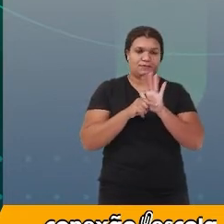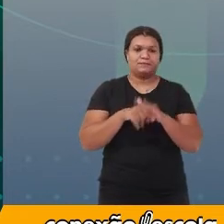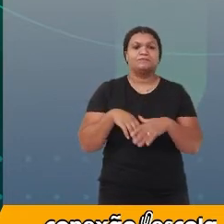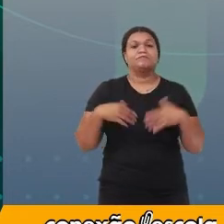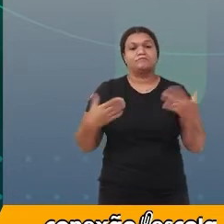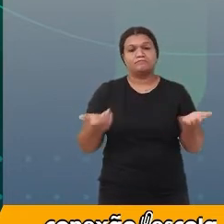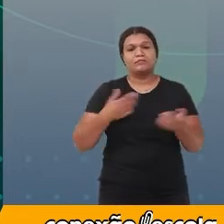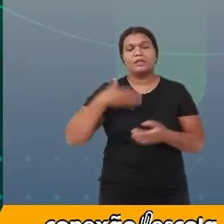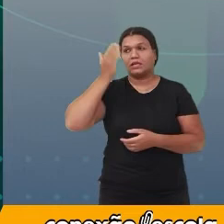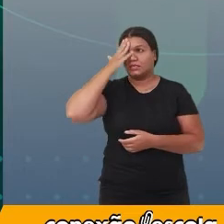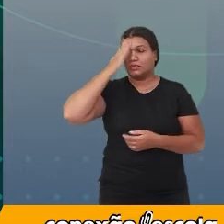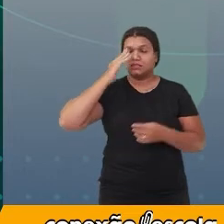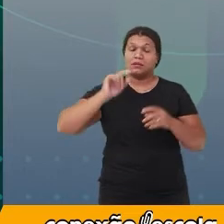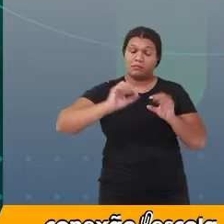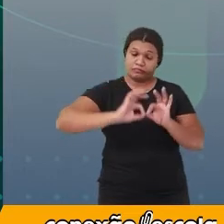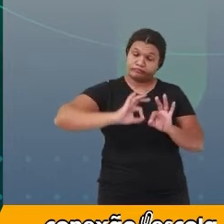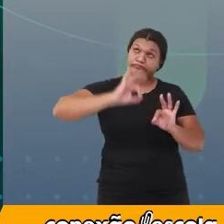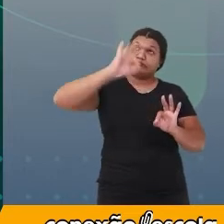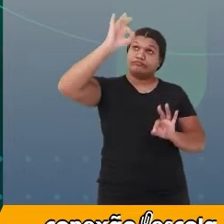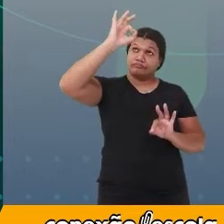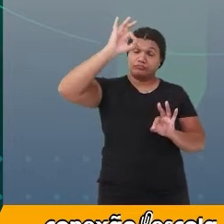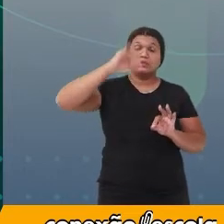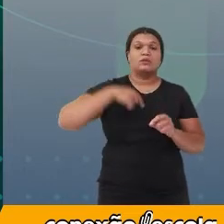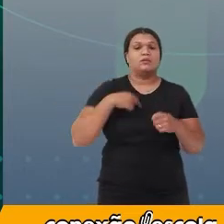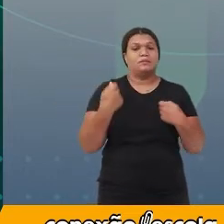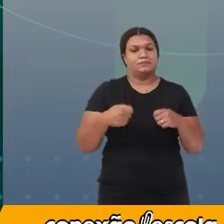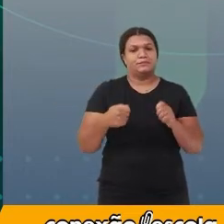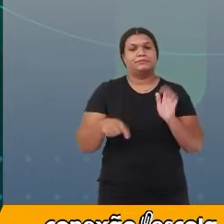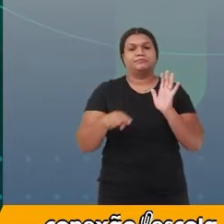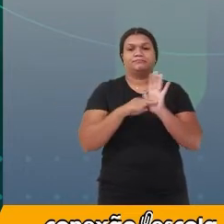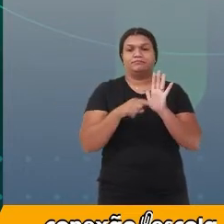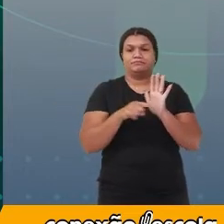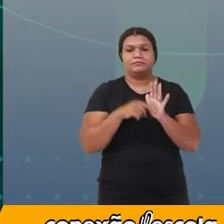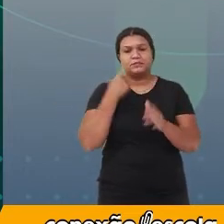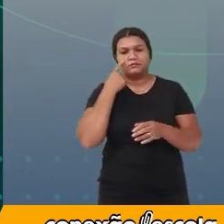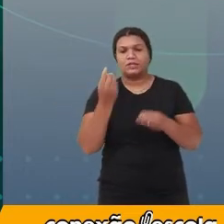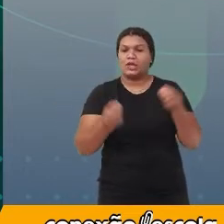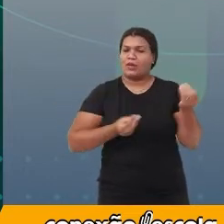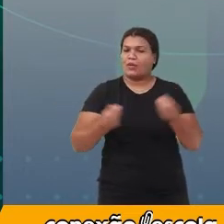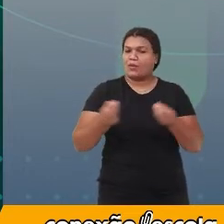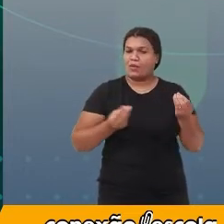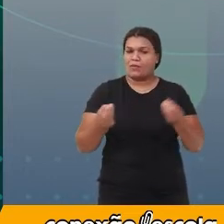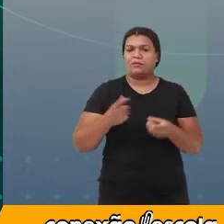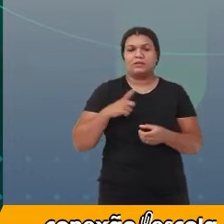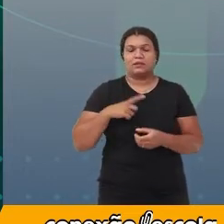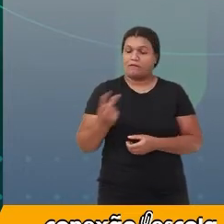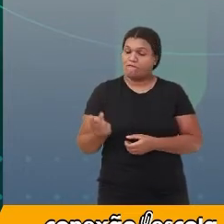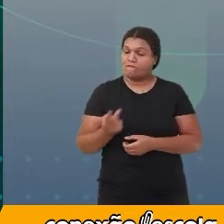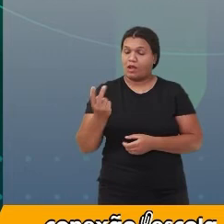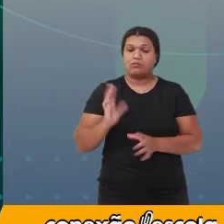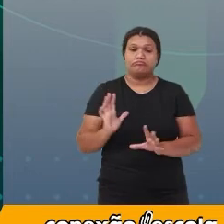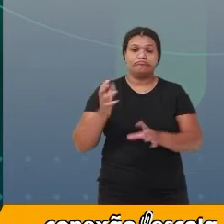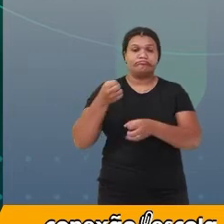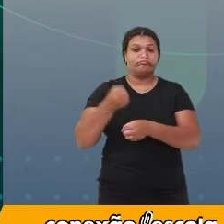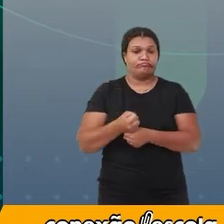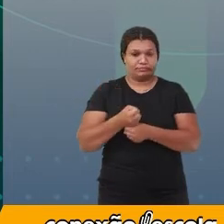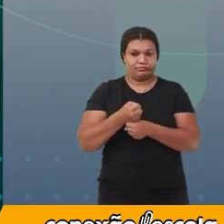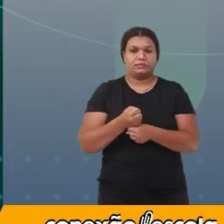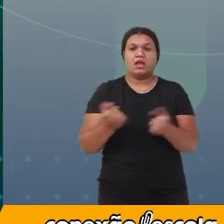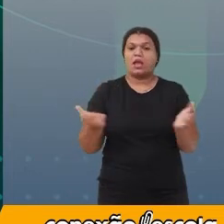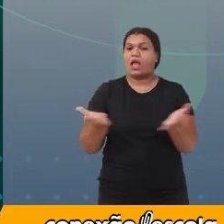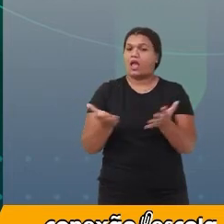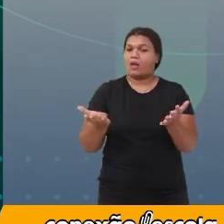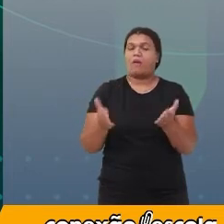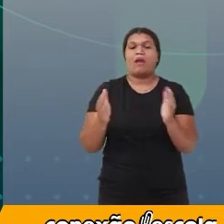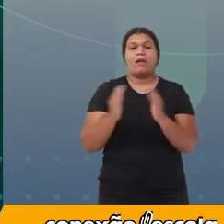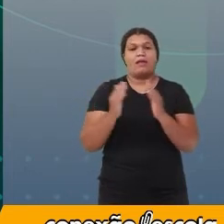Para saber a altura que foi aumentada, eu só preciso subtrair o valor total que agora a